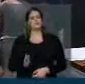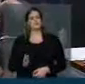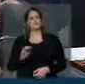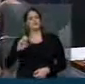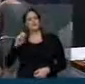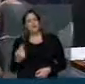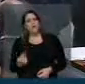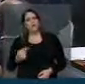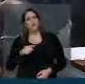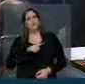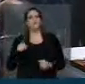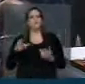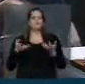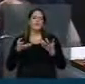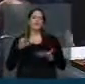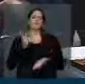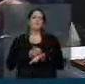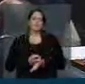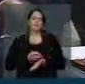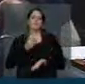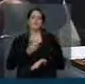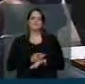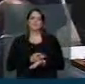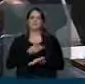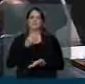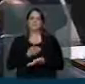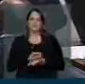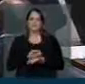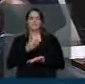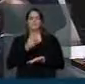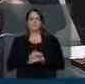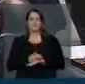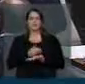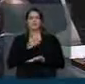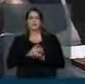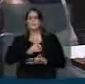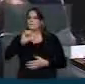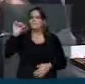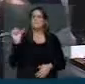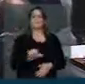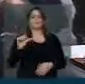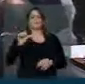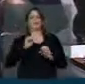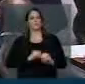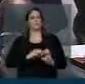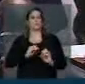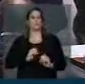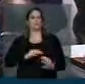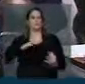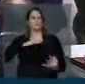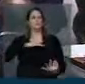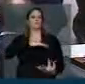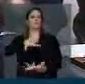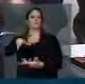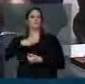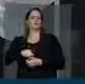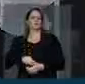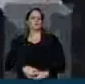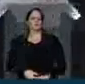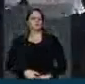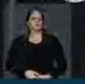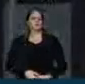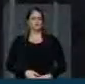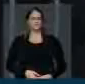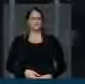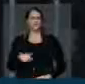queremos ficar na lenga-lenga, no rame-rame, de ter uma das piores educação do planeta. A